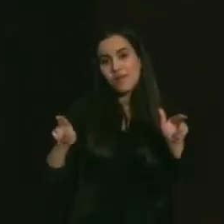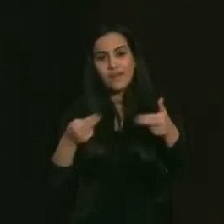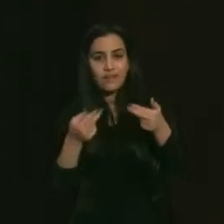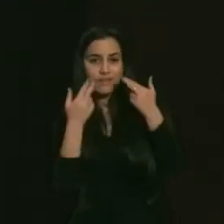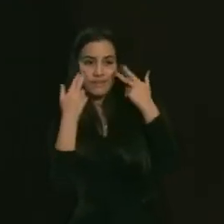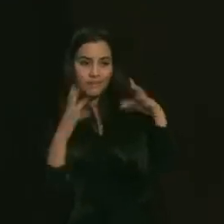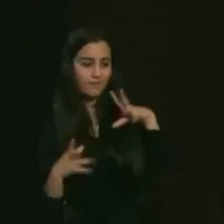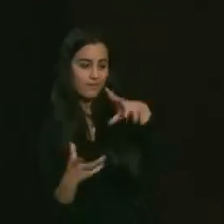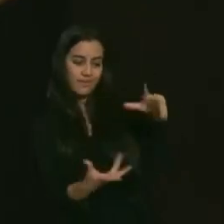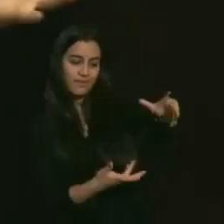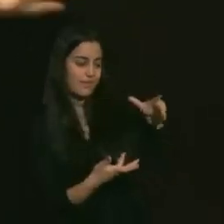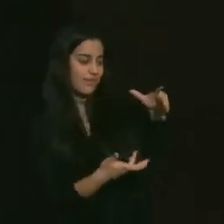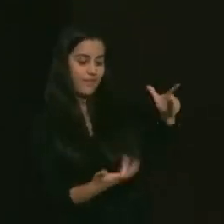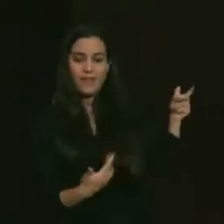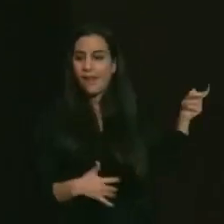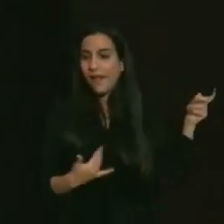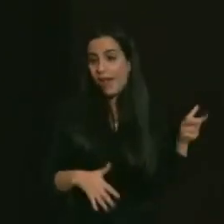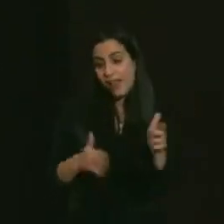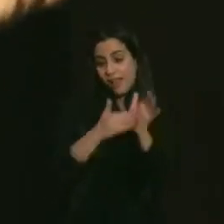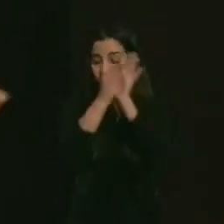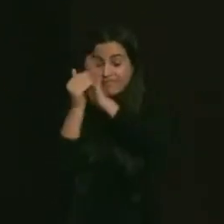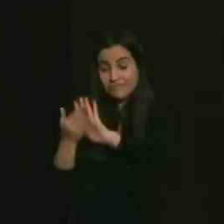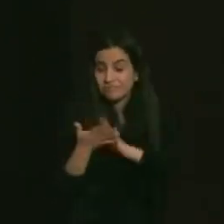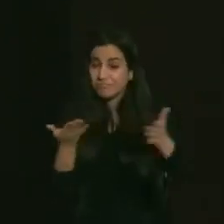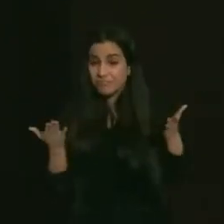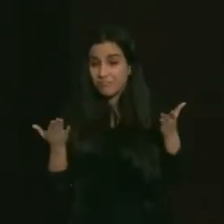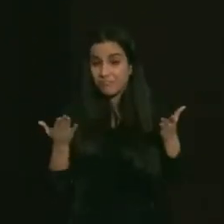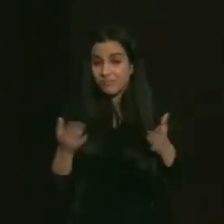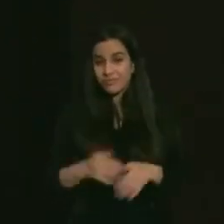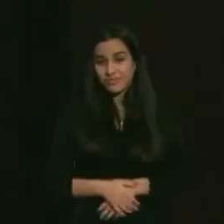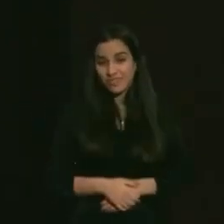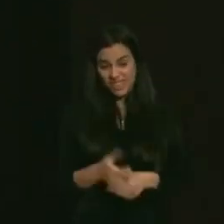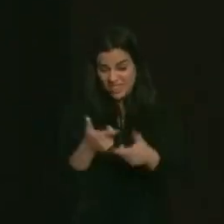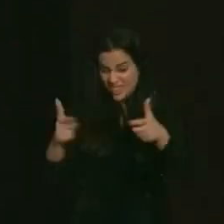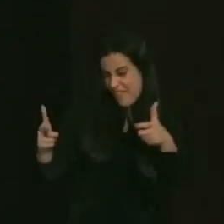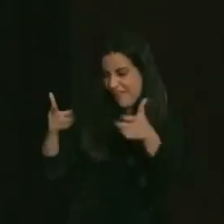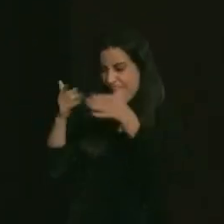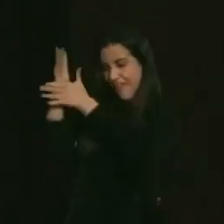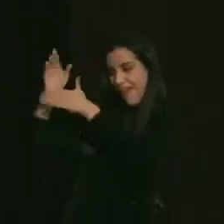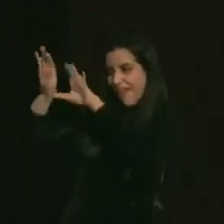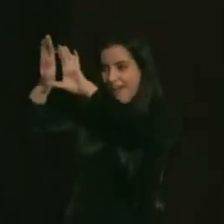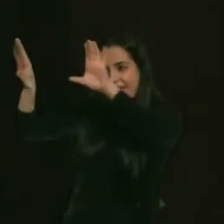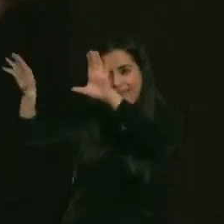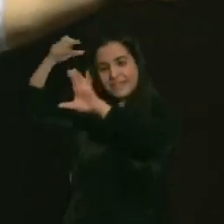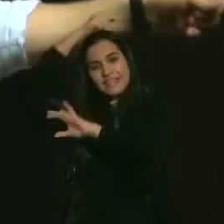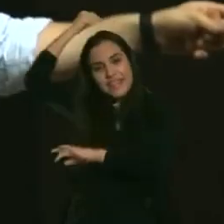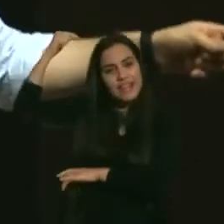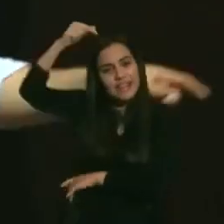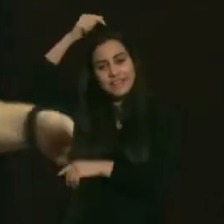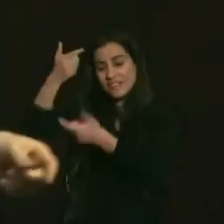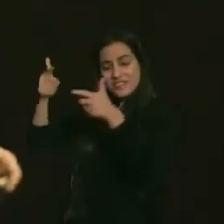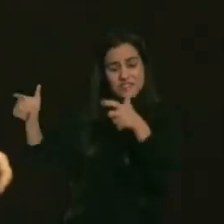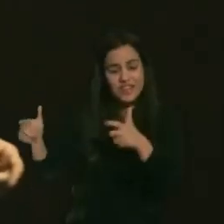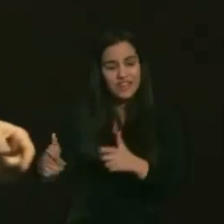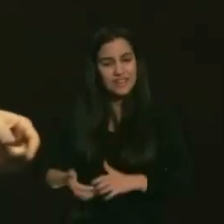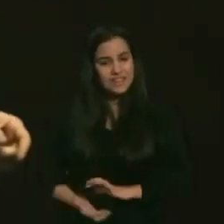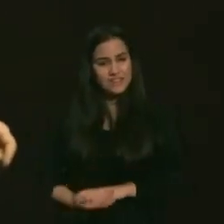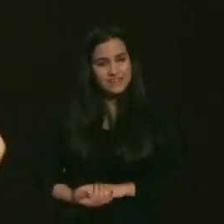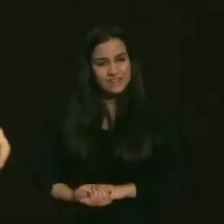Seixas, Djavan, o que você quiser no louvor. Não existe sagrado. Não existe exclusivo.